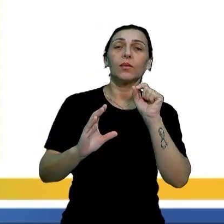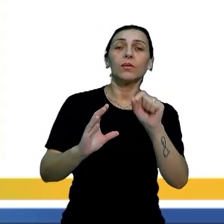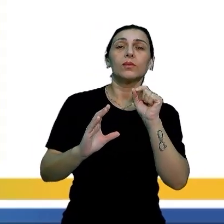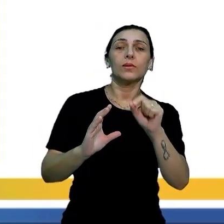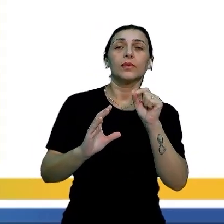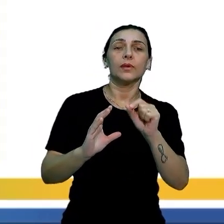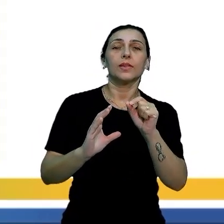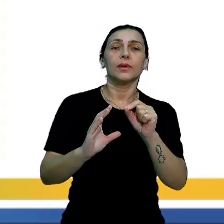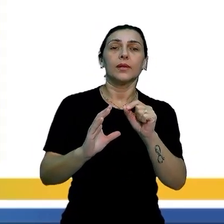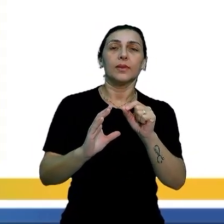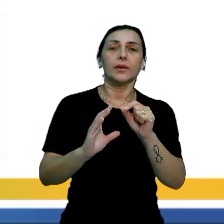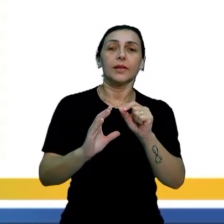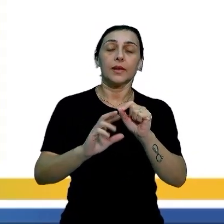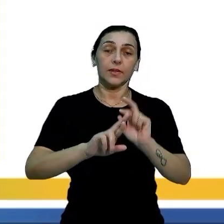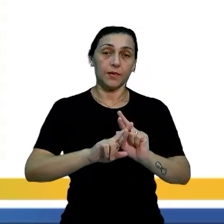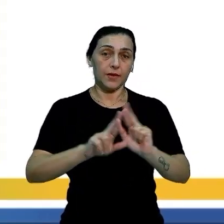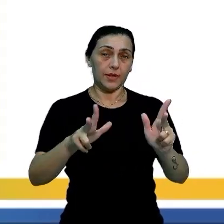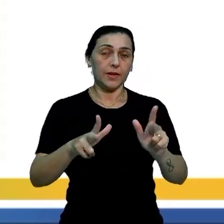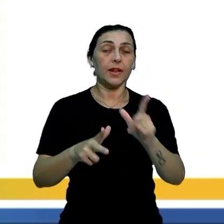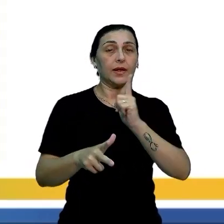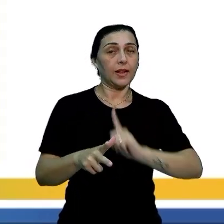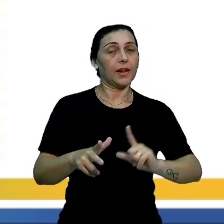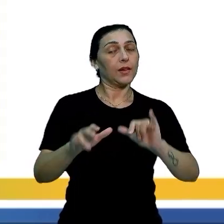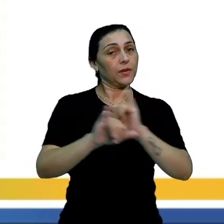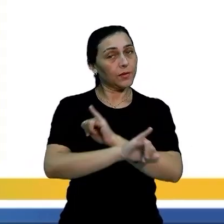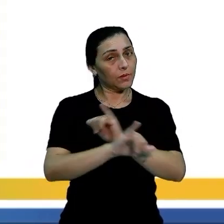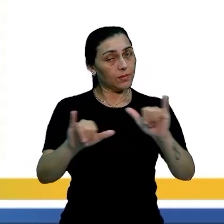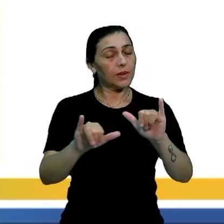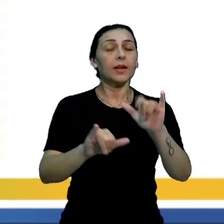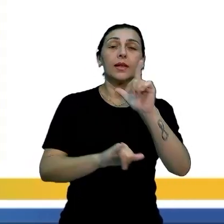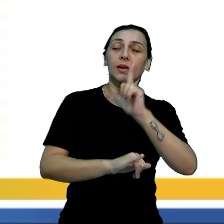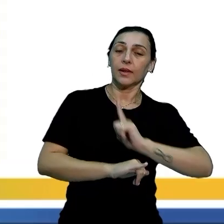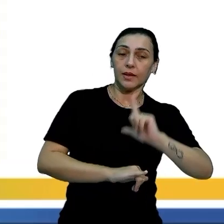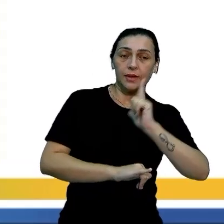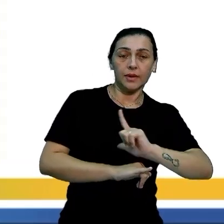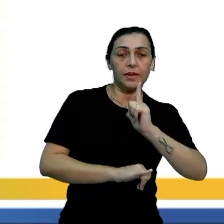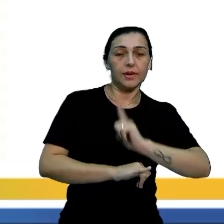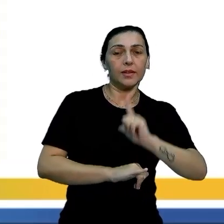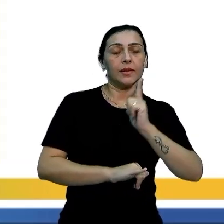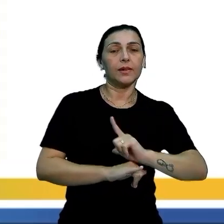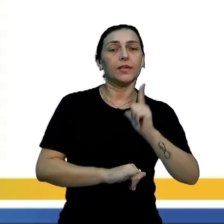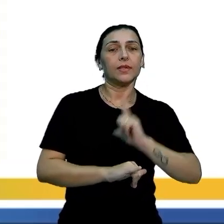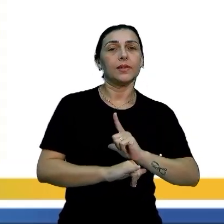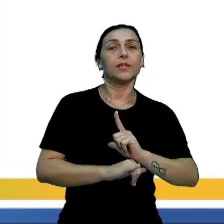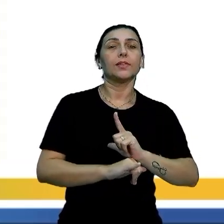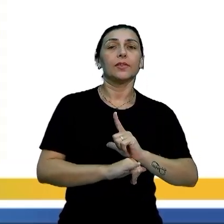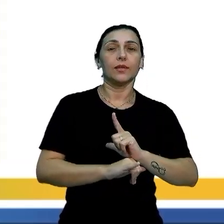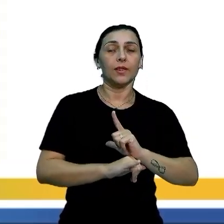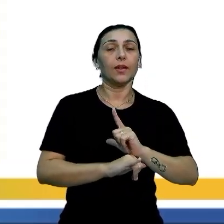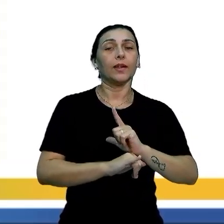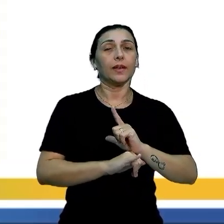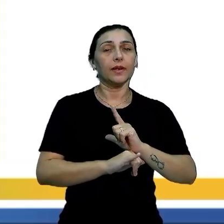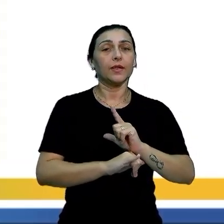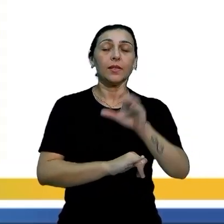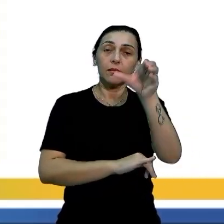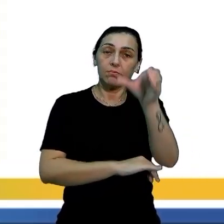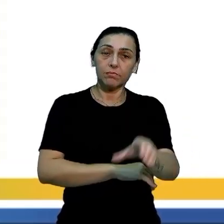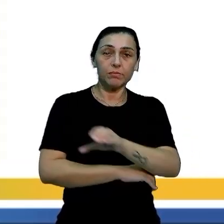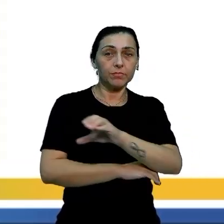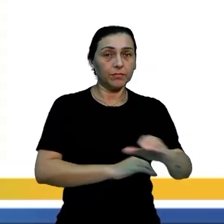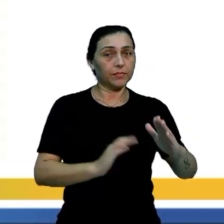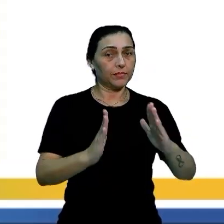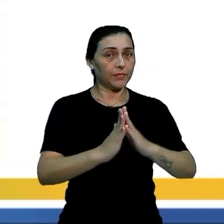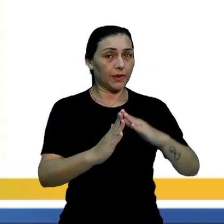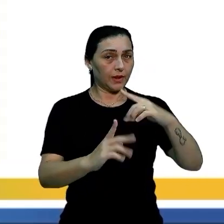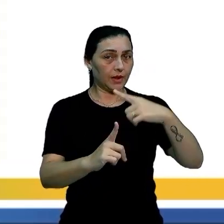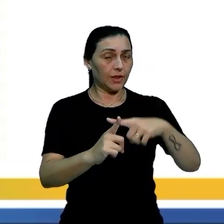os distinguem: a literatura de informação e a literatura de formação ou de catequese. Eu